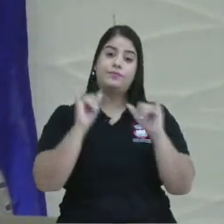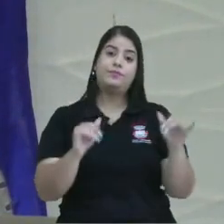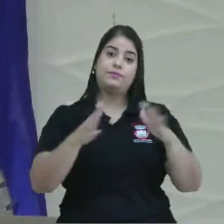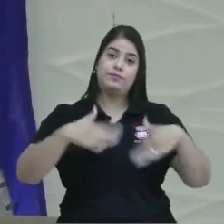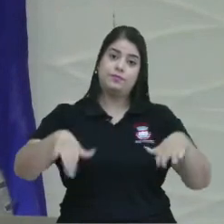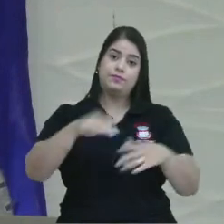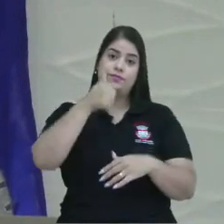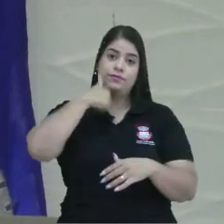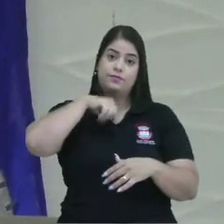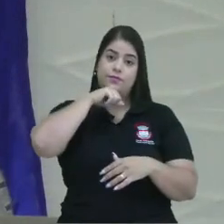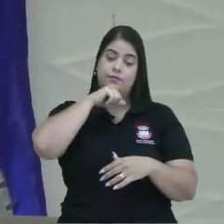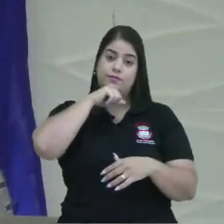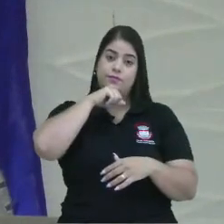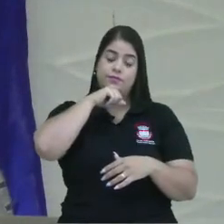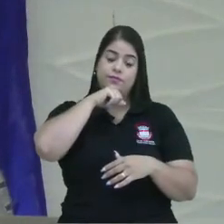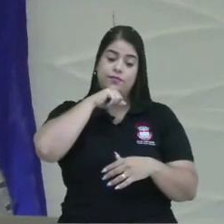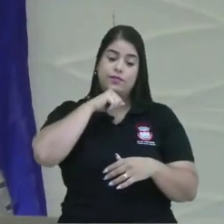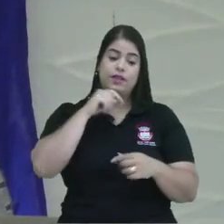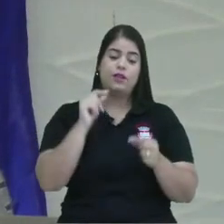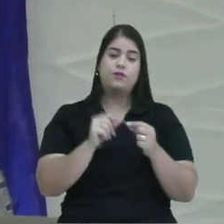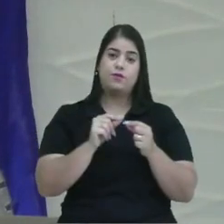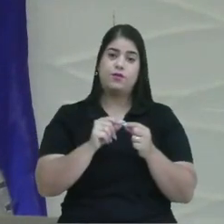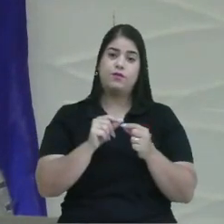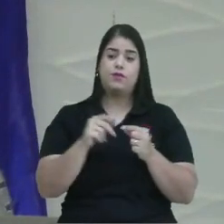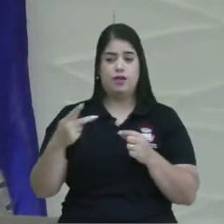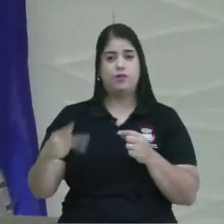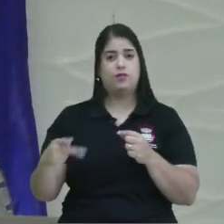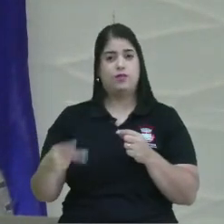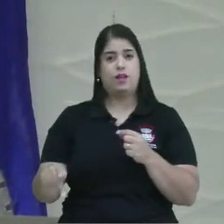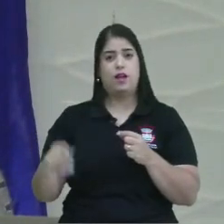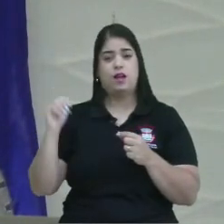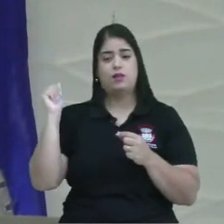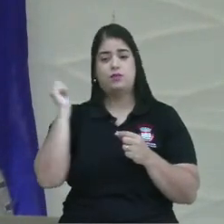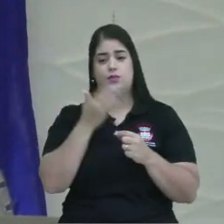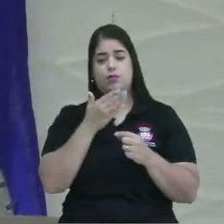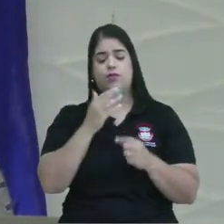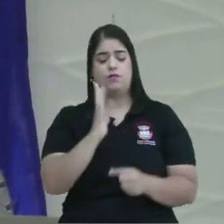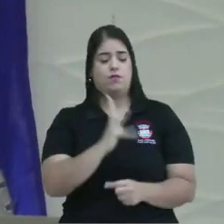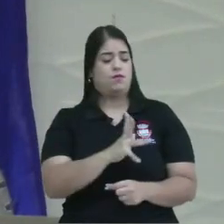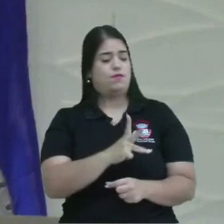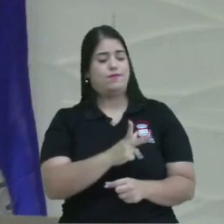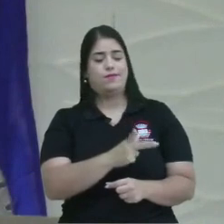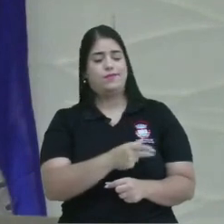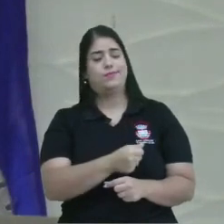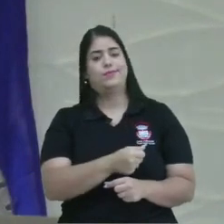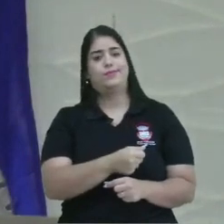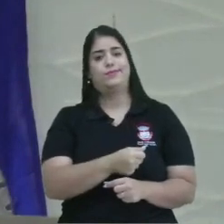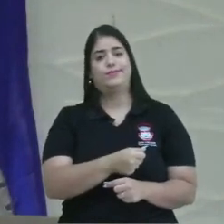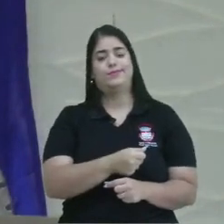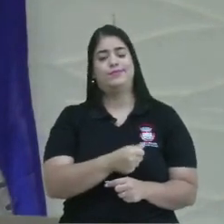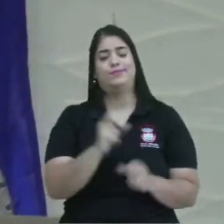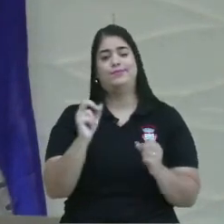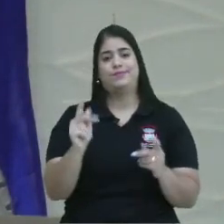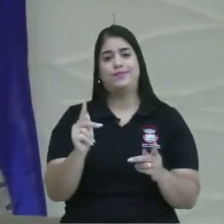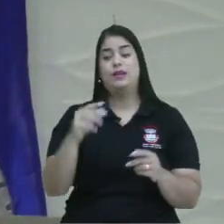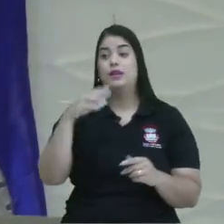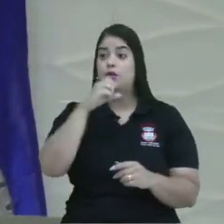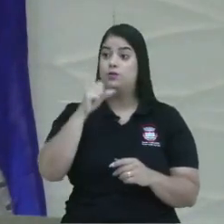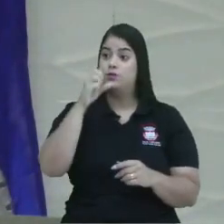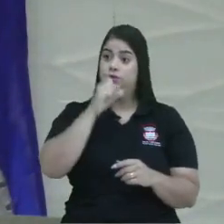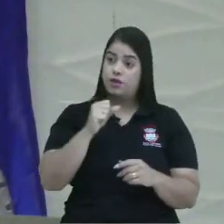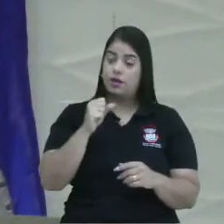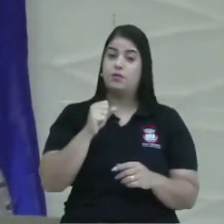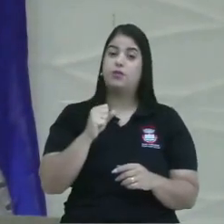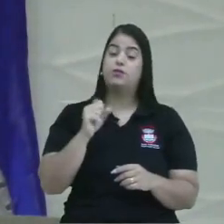mães que tudo que foi feito naquele momento foi com amor e por amor. Passamos o sábado